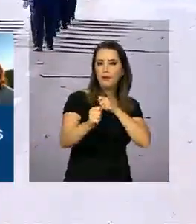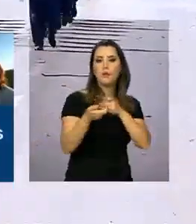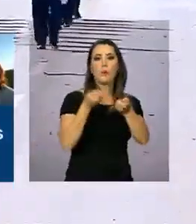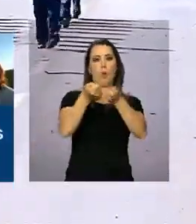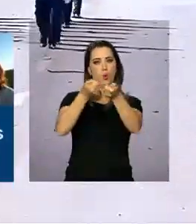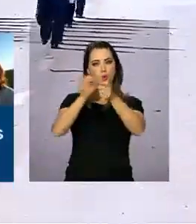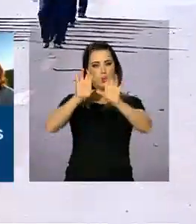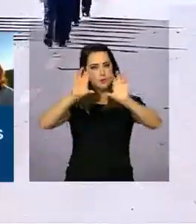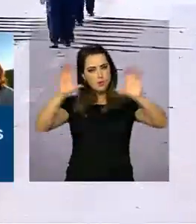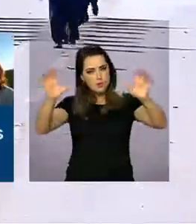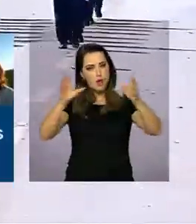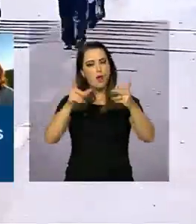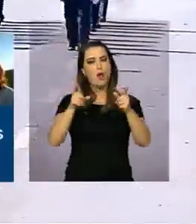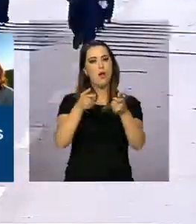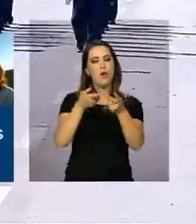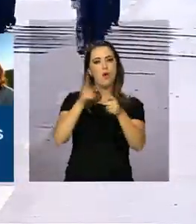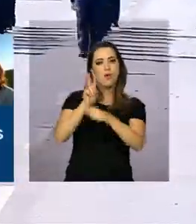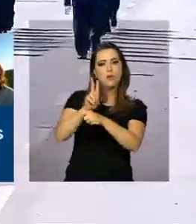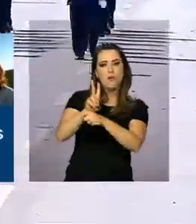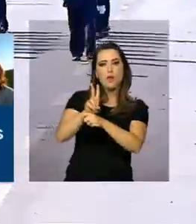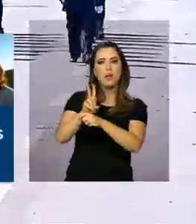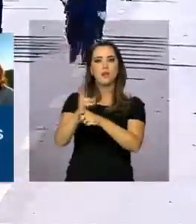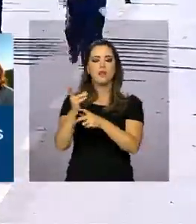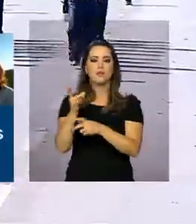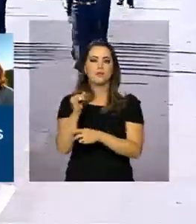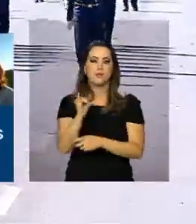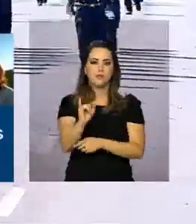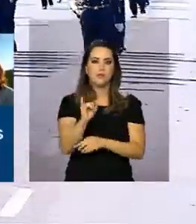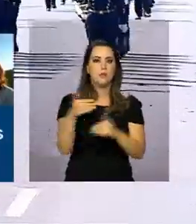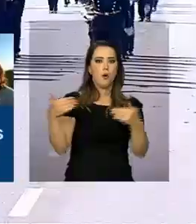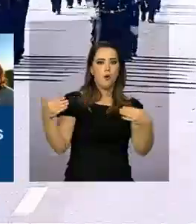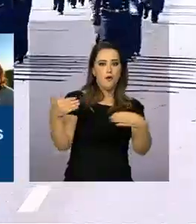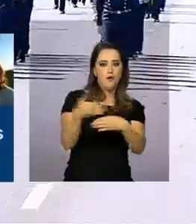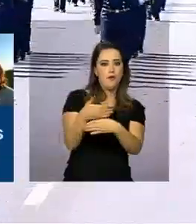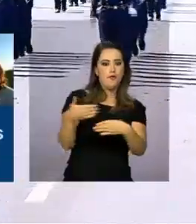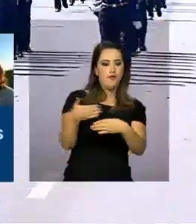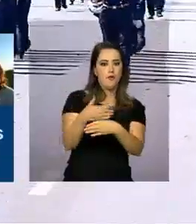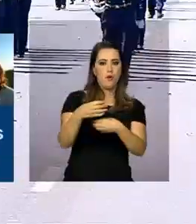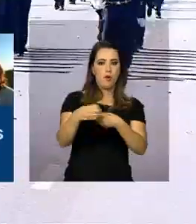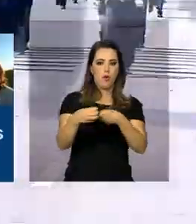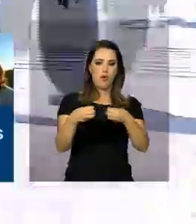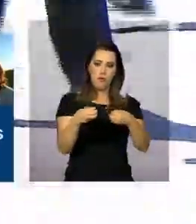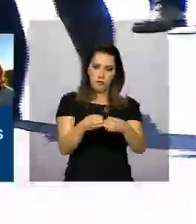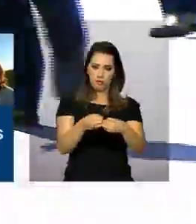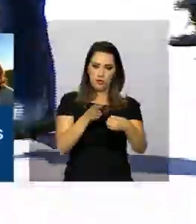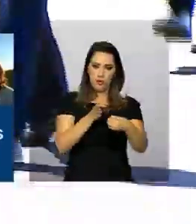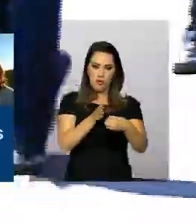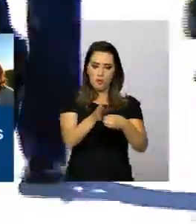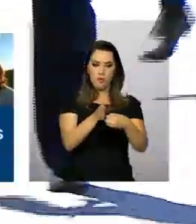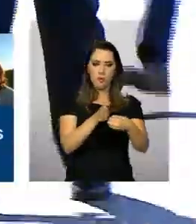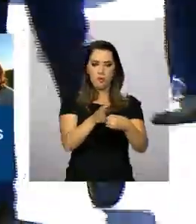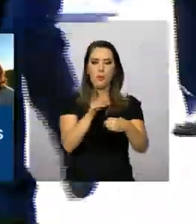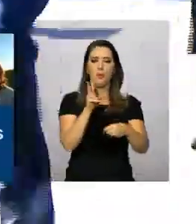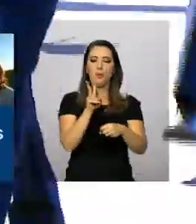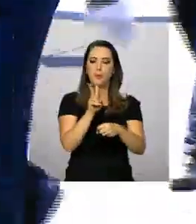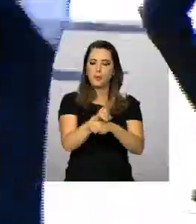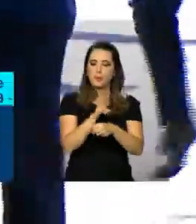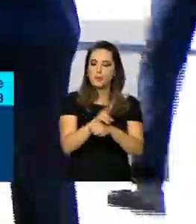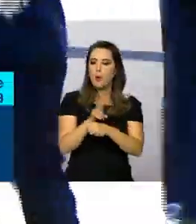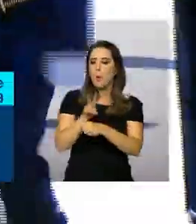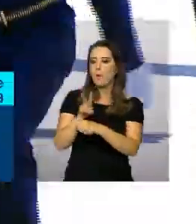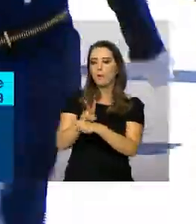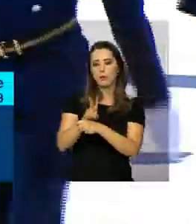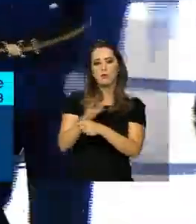da soberania aérea, né, das defesas, das fronteiras nacionais, nós temos a função de integrar a população,